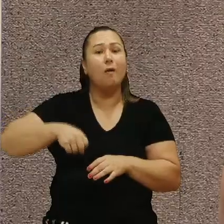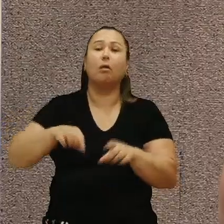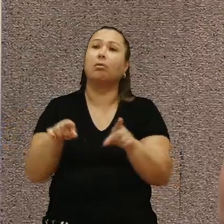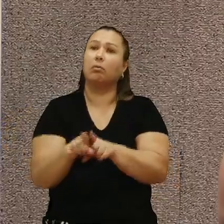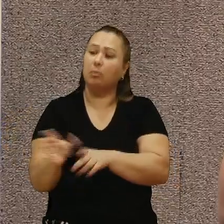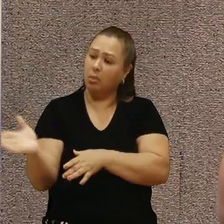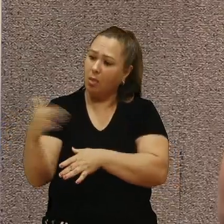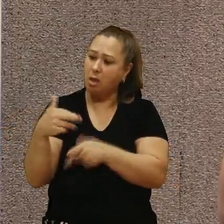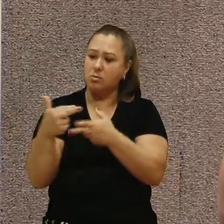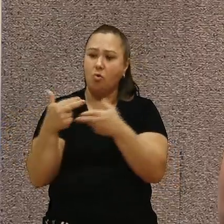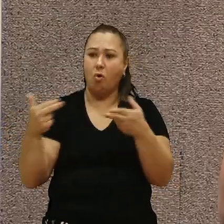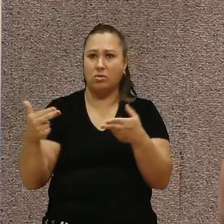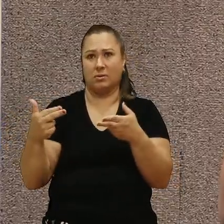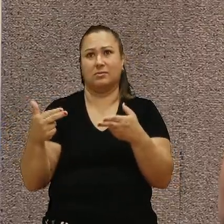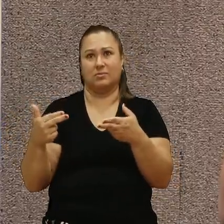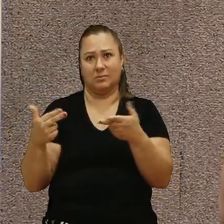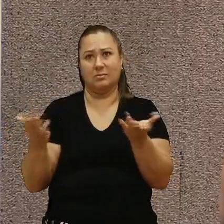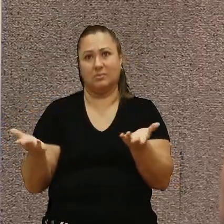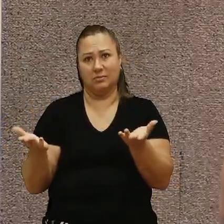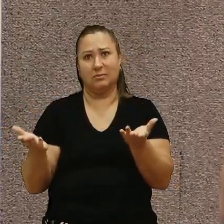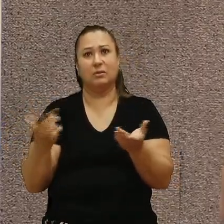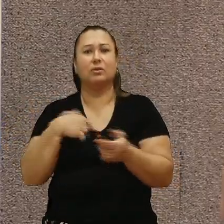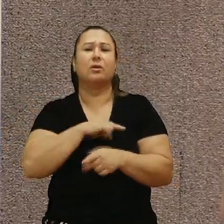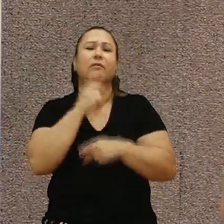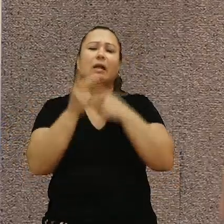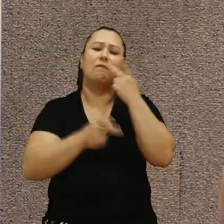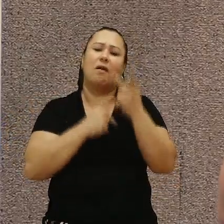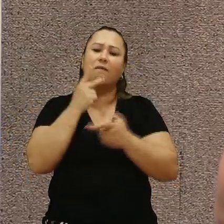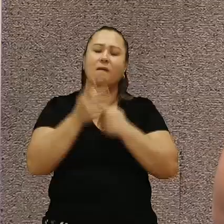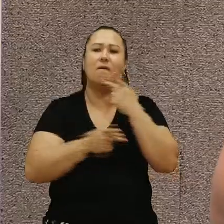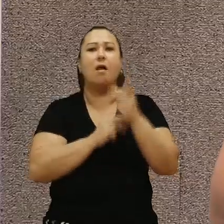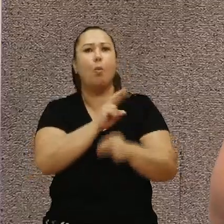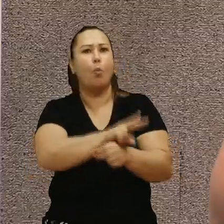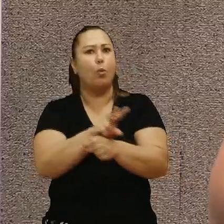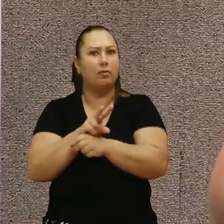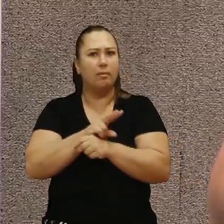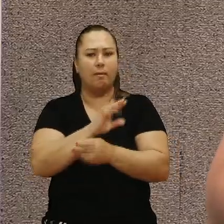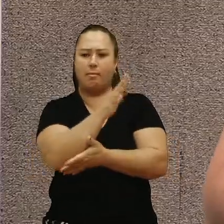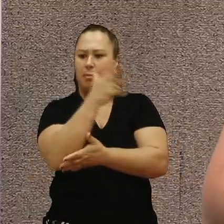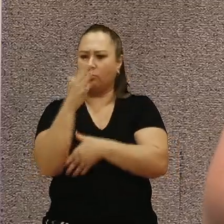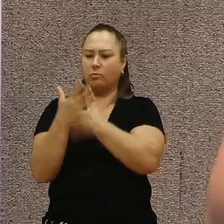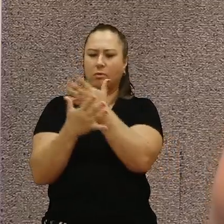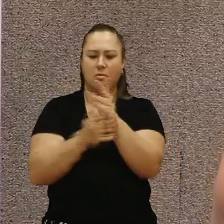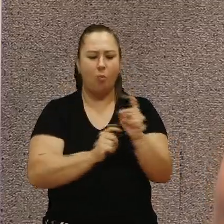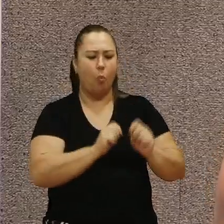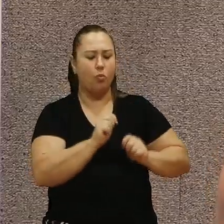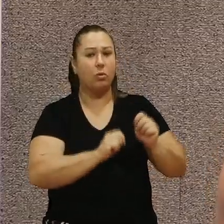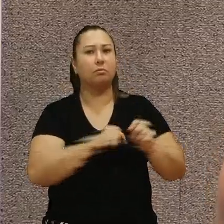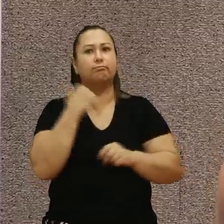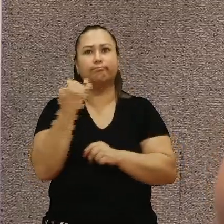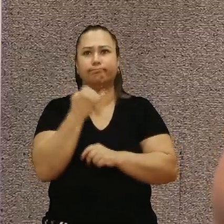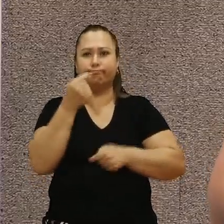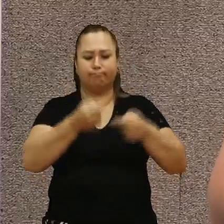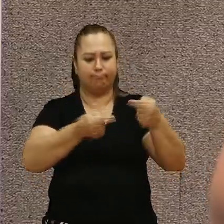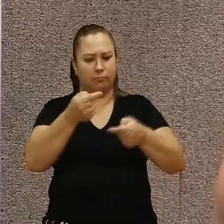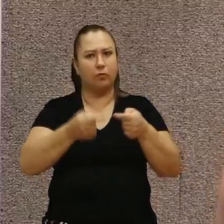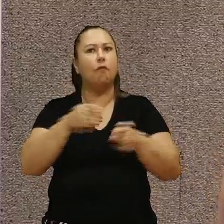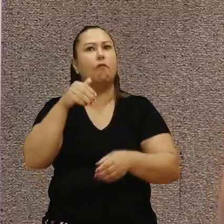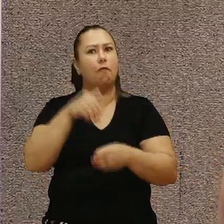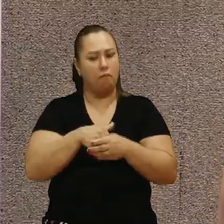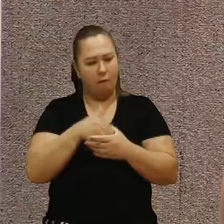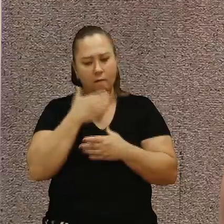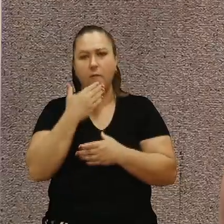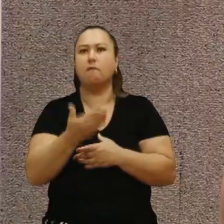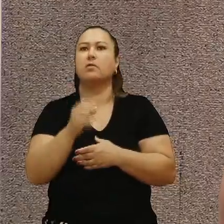também. Então, assim, nós falamos em instrumentos de controle e é importante que se discuta, né? Votarei favorável à criação